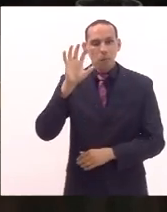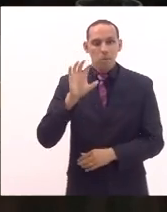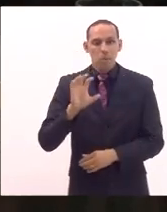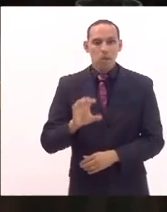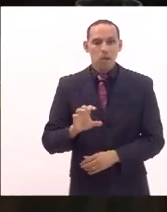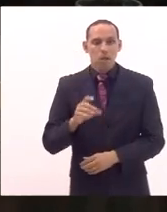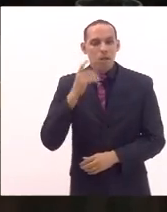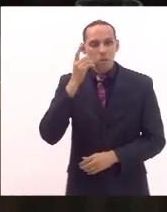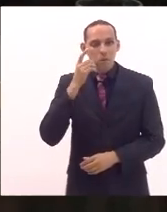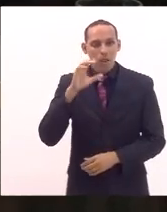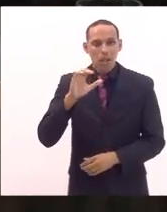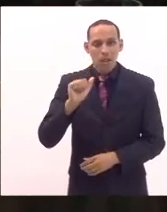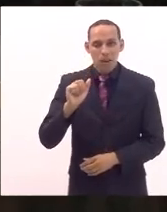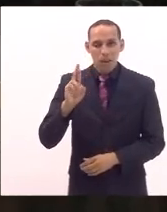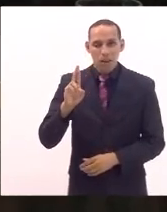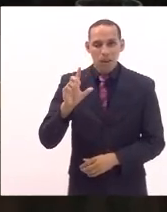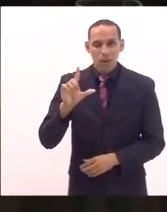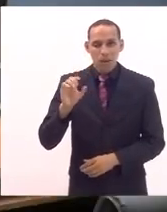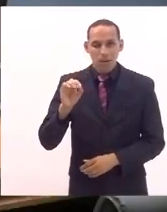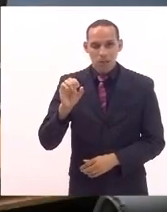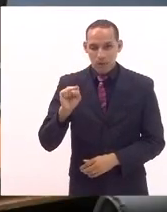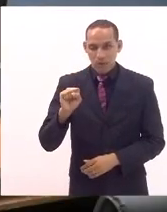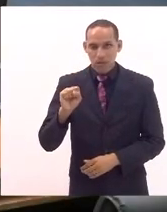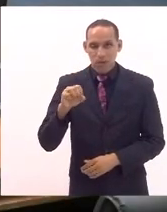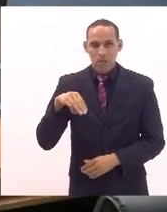deputado Carlos Macedo